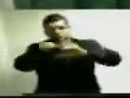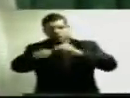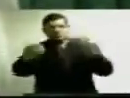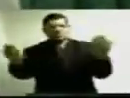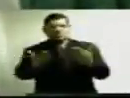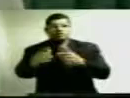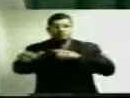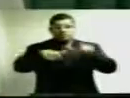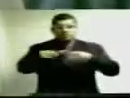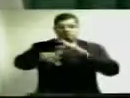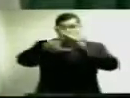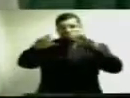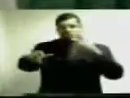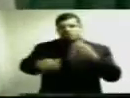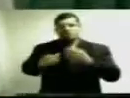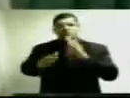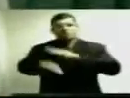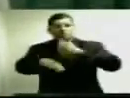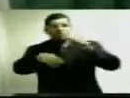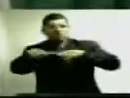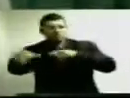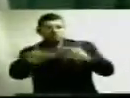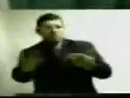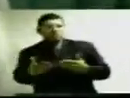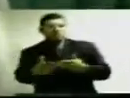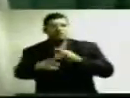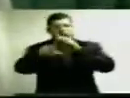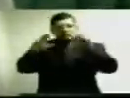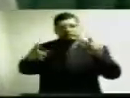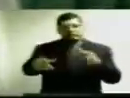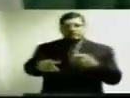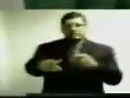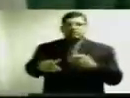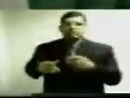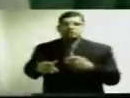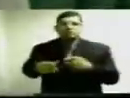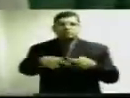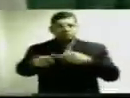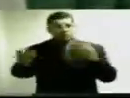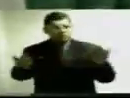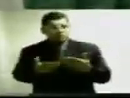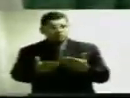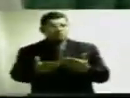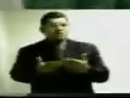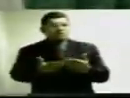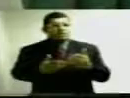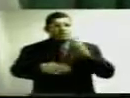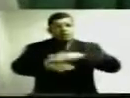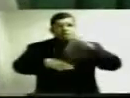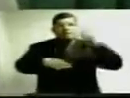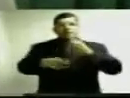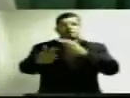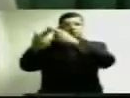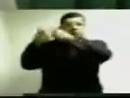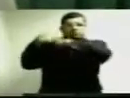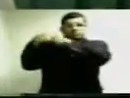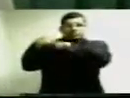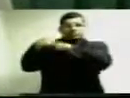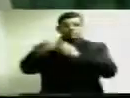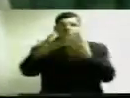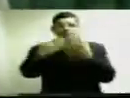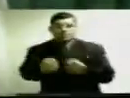mudanças, por mais transparência, enfim, por uma atuação mais